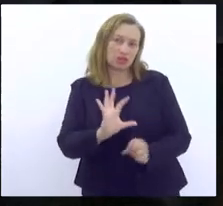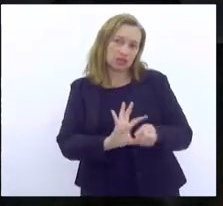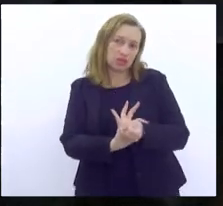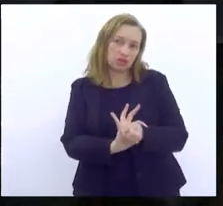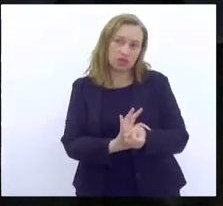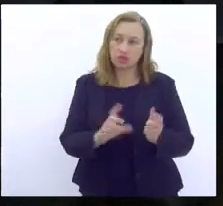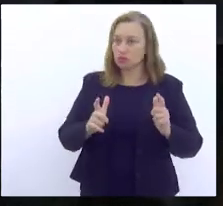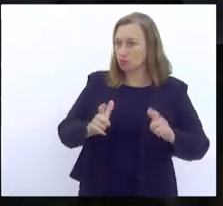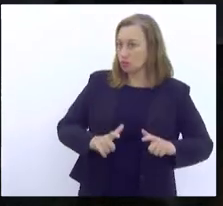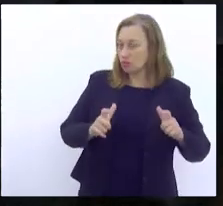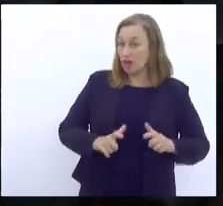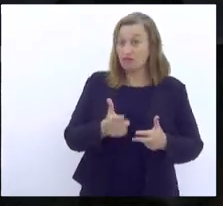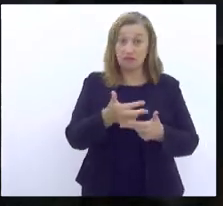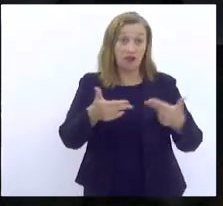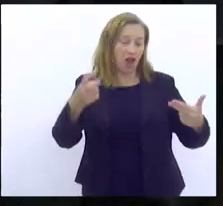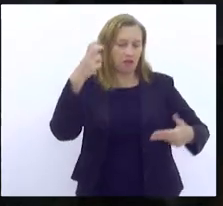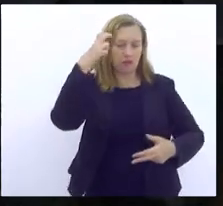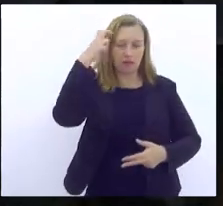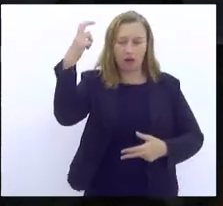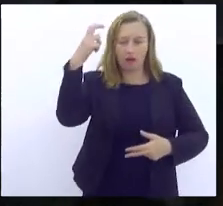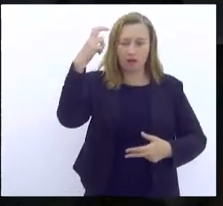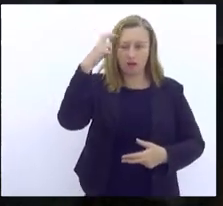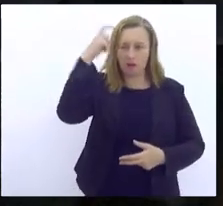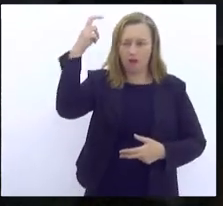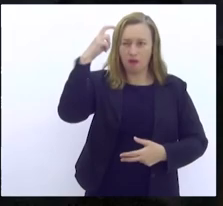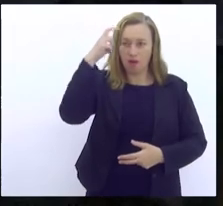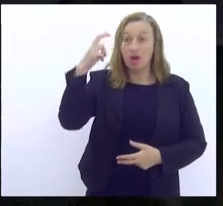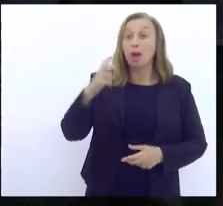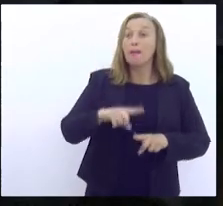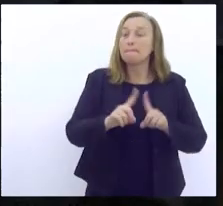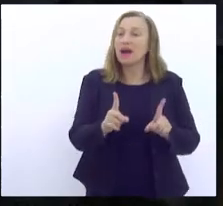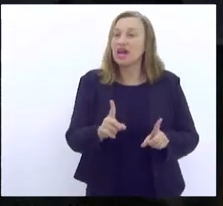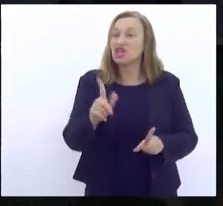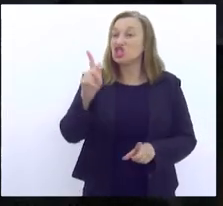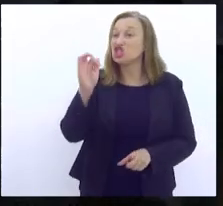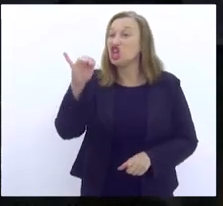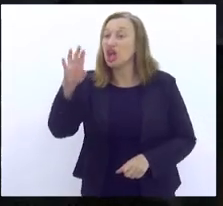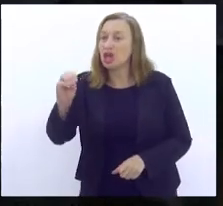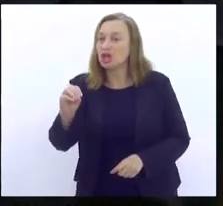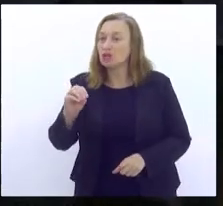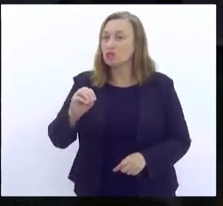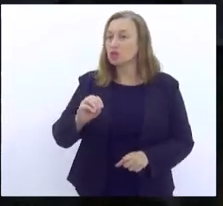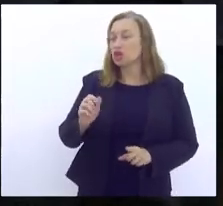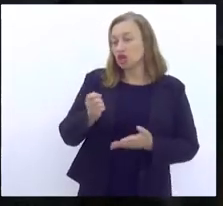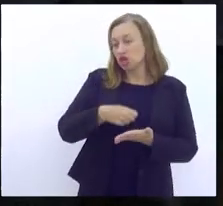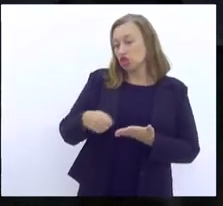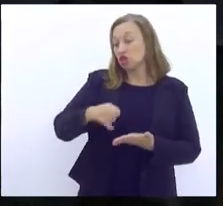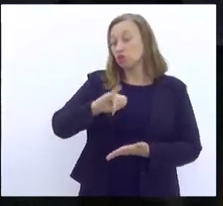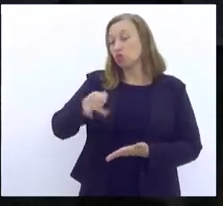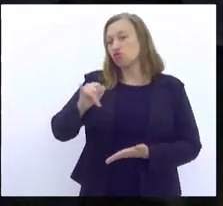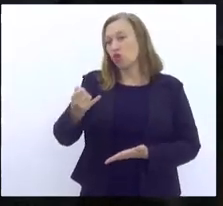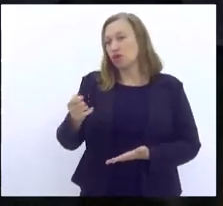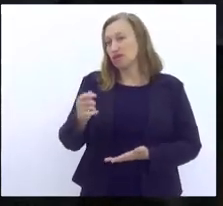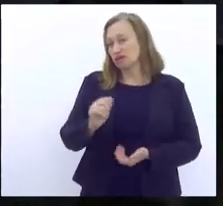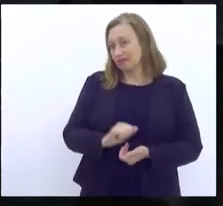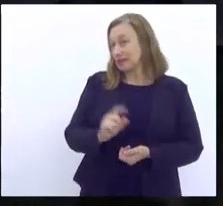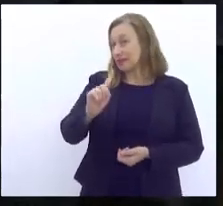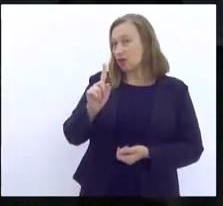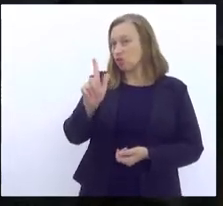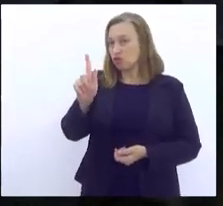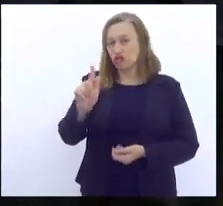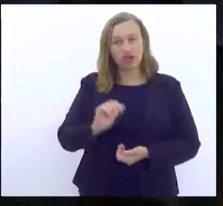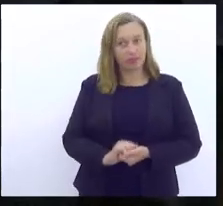Muitos. Gênios, mas gênios com J, não com G, deputado Carlos Mink. São